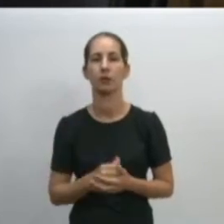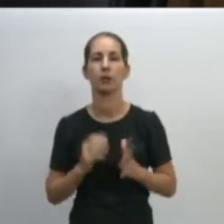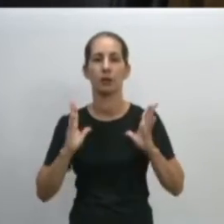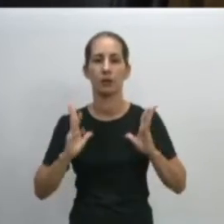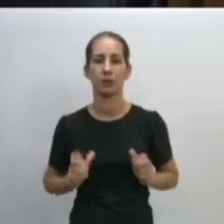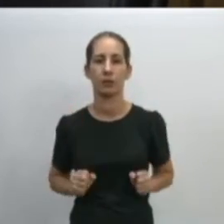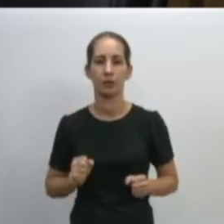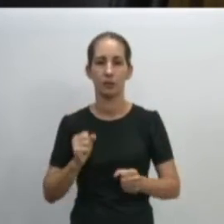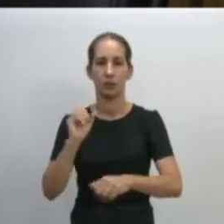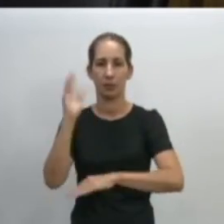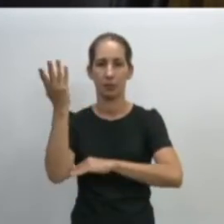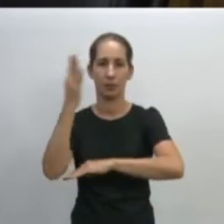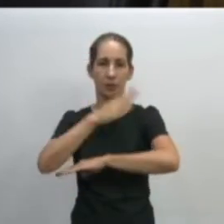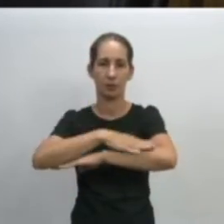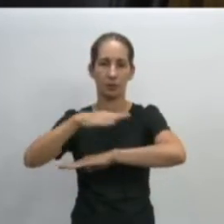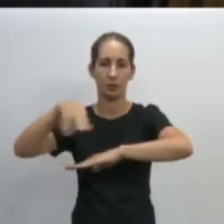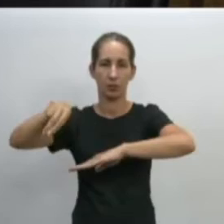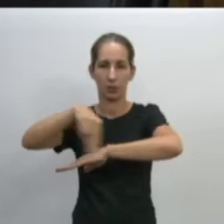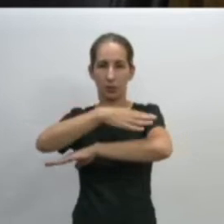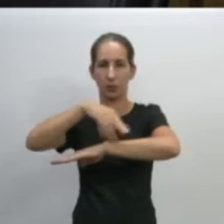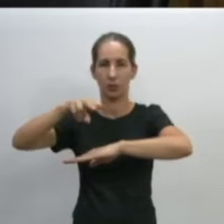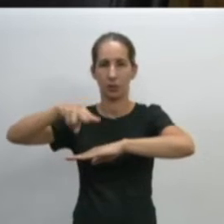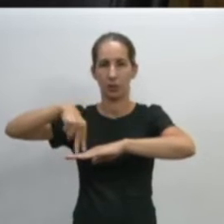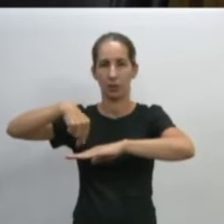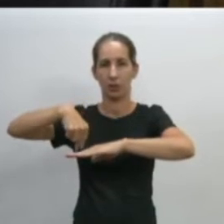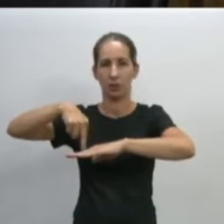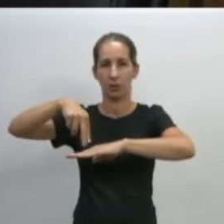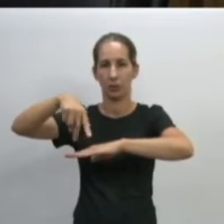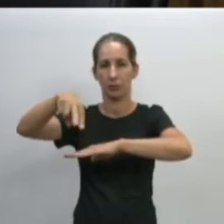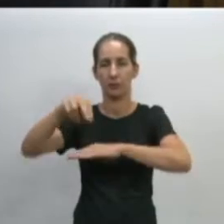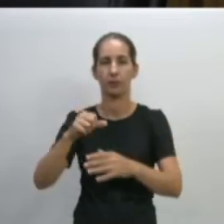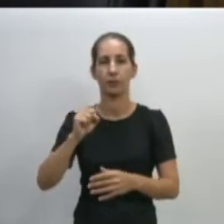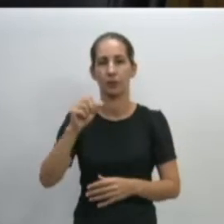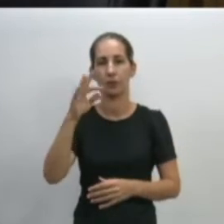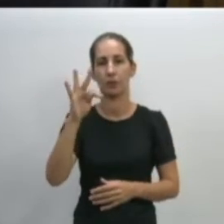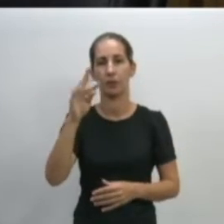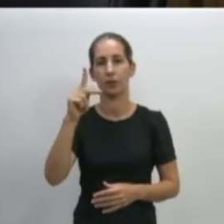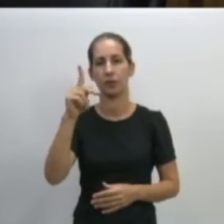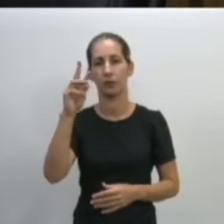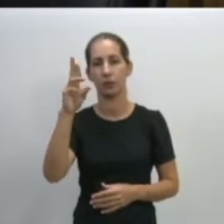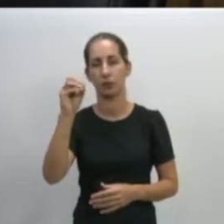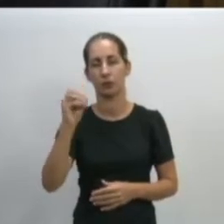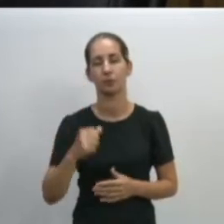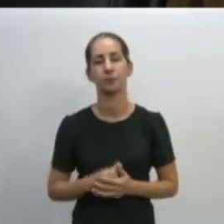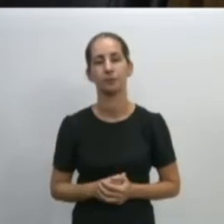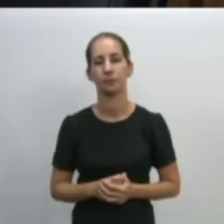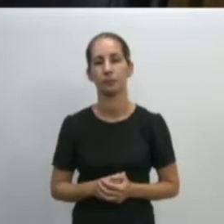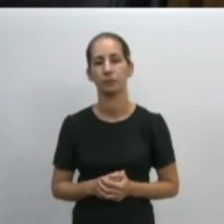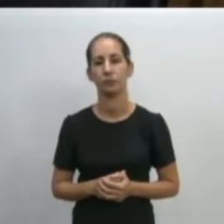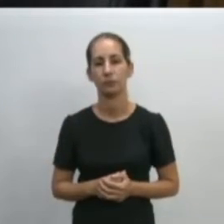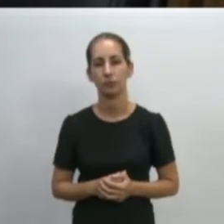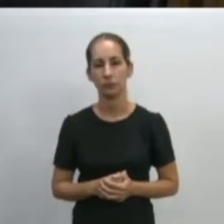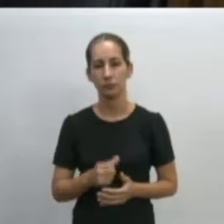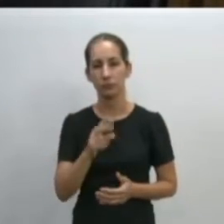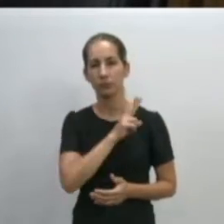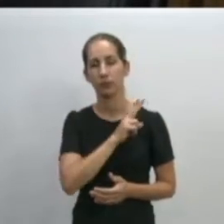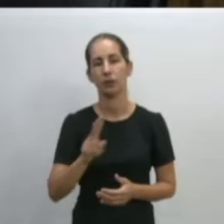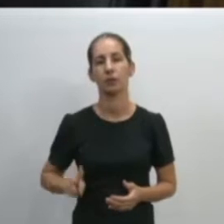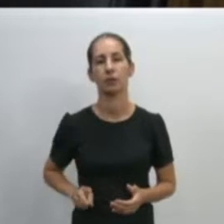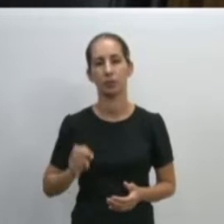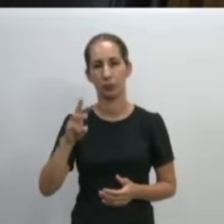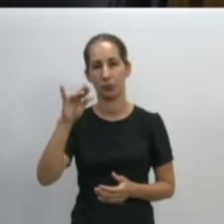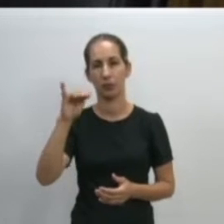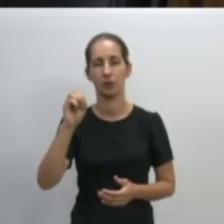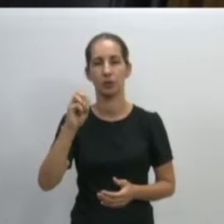limpeza, capinação e pintura do meio-fio na rua São Pedro, no conjunto Mar del Plata. Vereador Milclay Leite requer